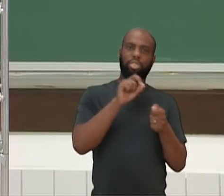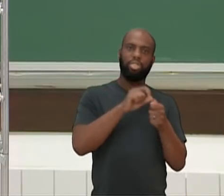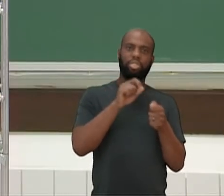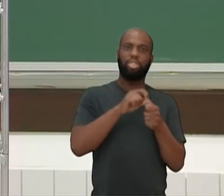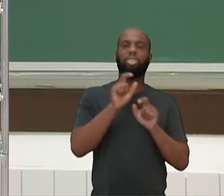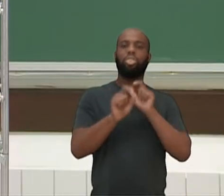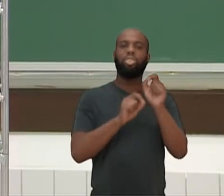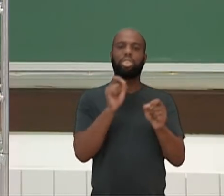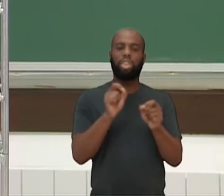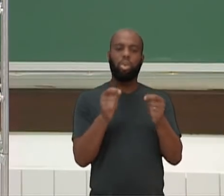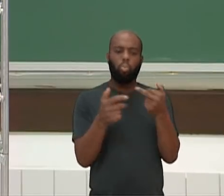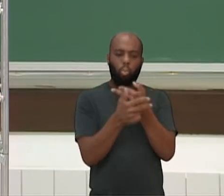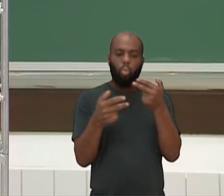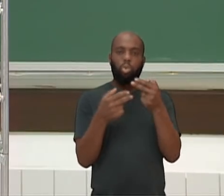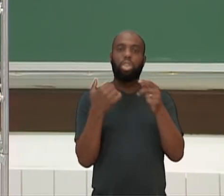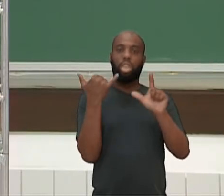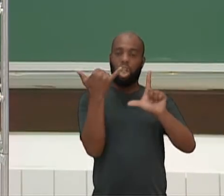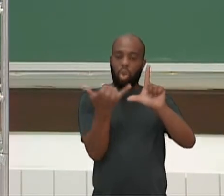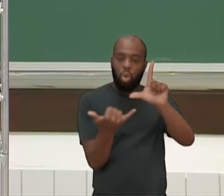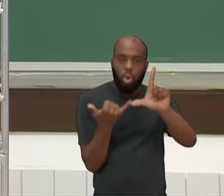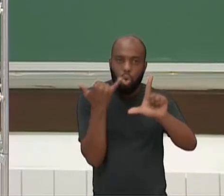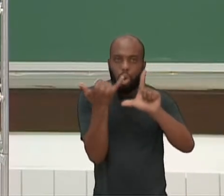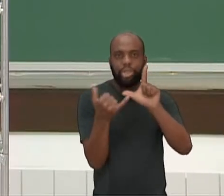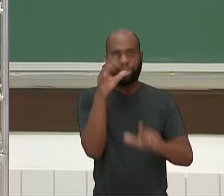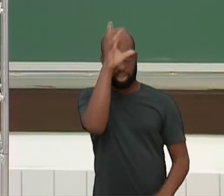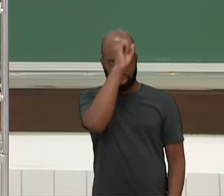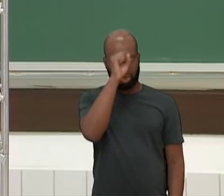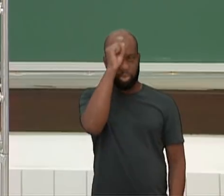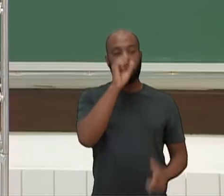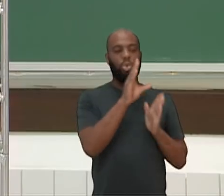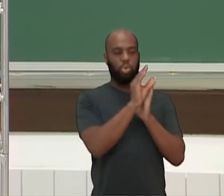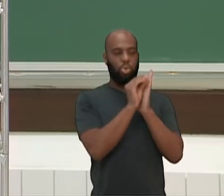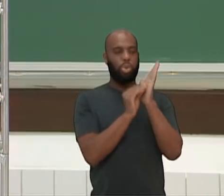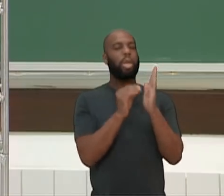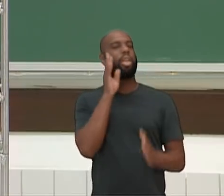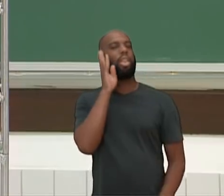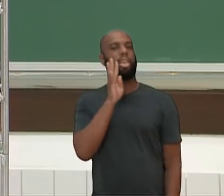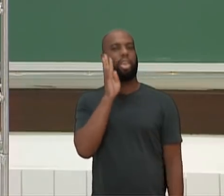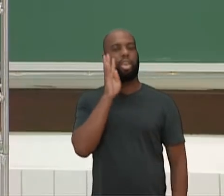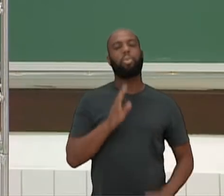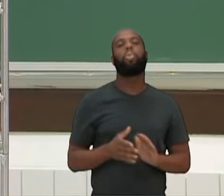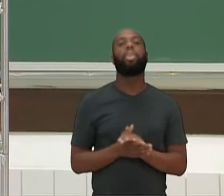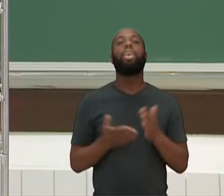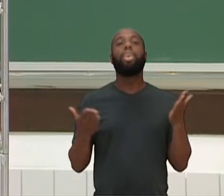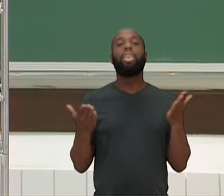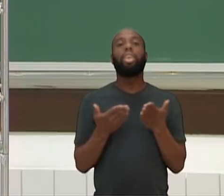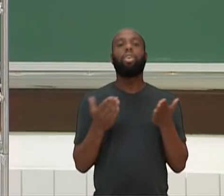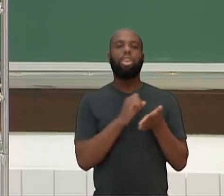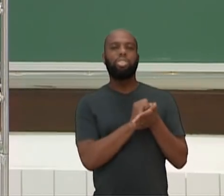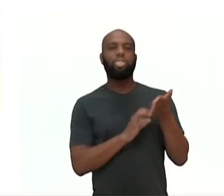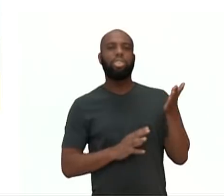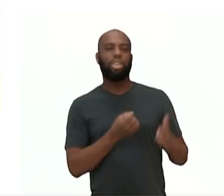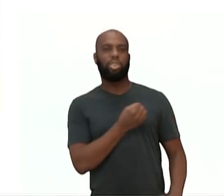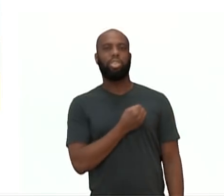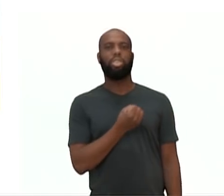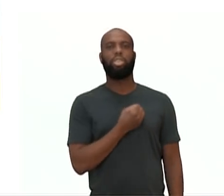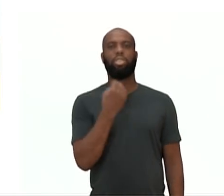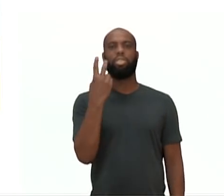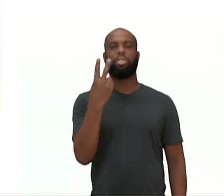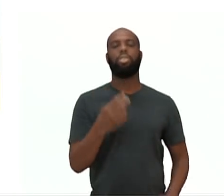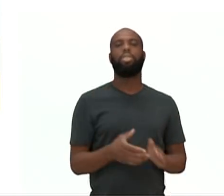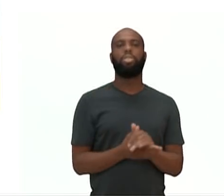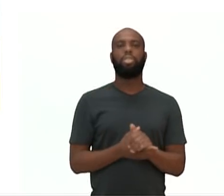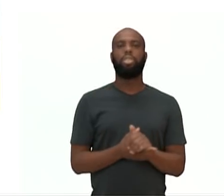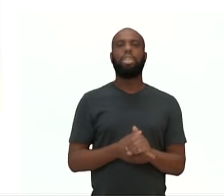uma atividade lúdica em casa, aprendendo um conteúdo bacana. Vamos para a atividade 2. Por que é